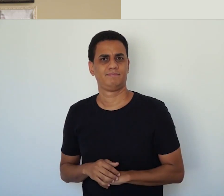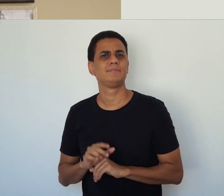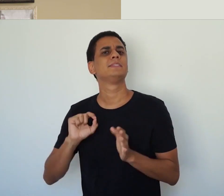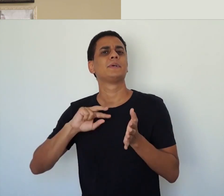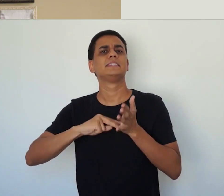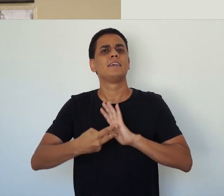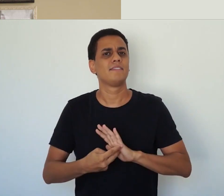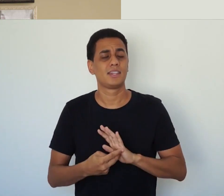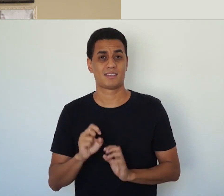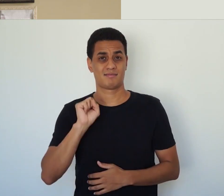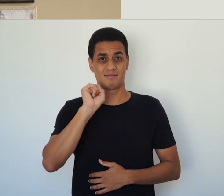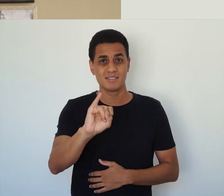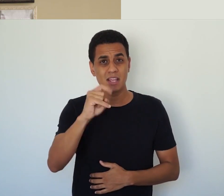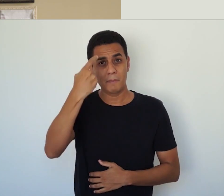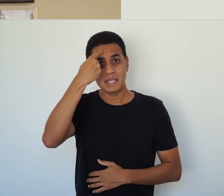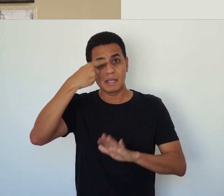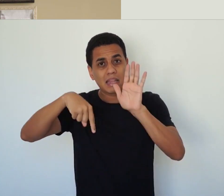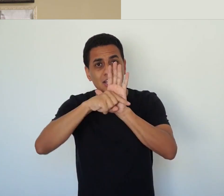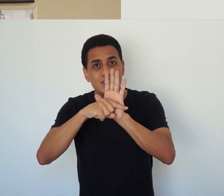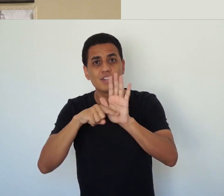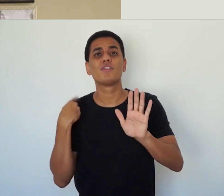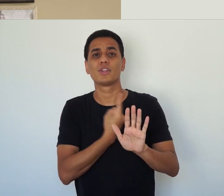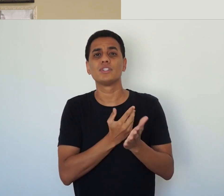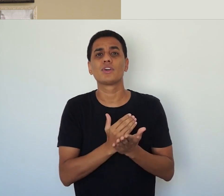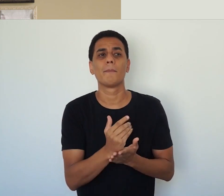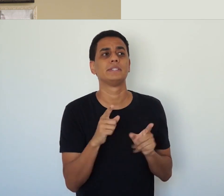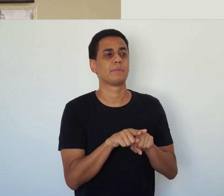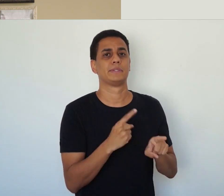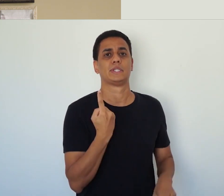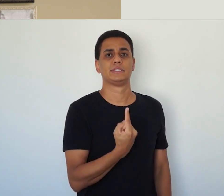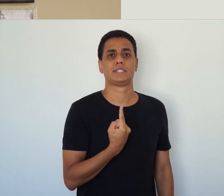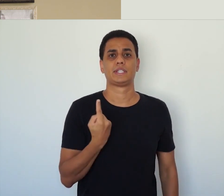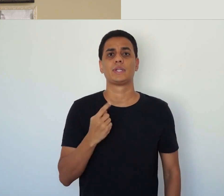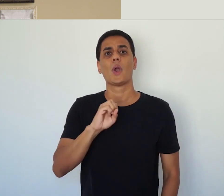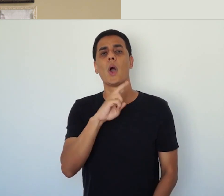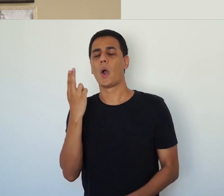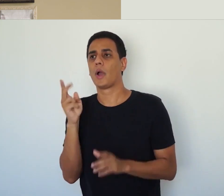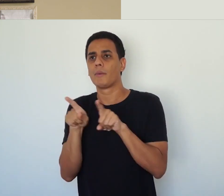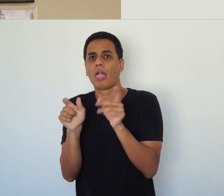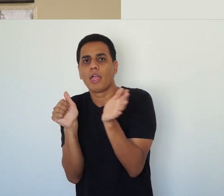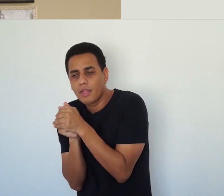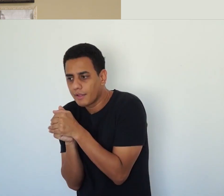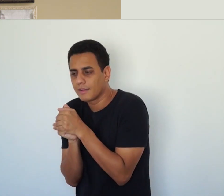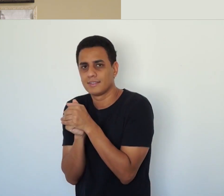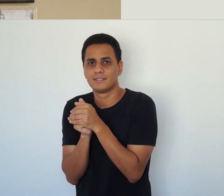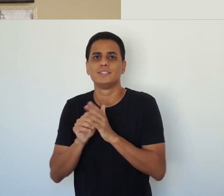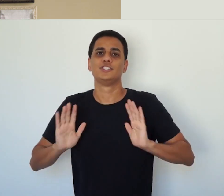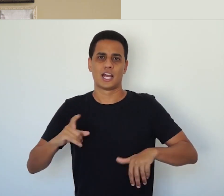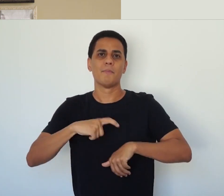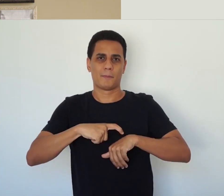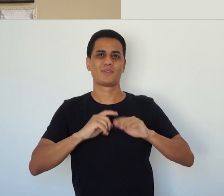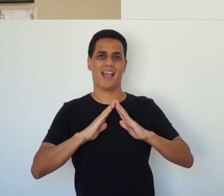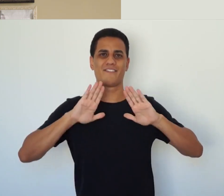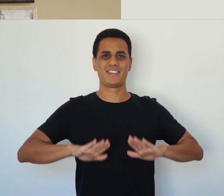pensamentos negativos nos empurram para o deserto solitário e nos empurra para dentro de cavernas. Nós já